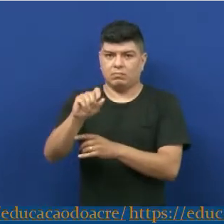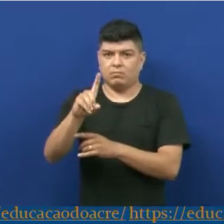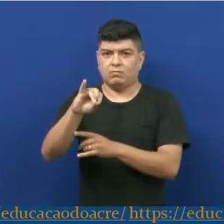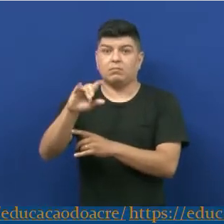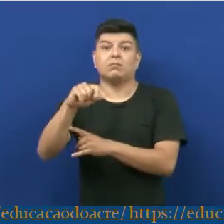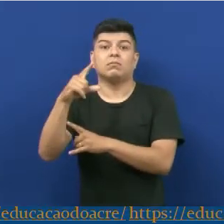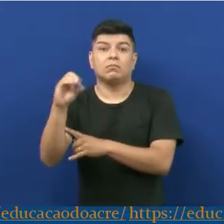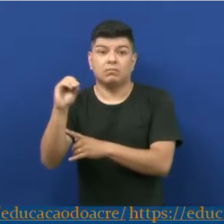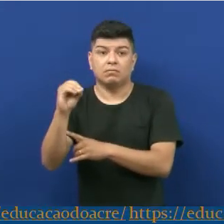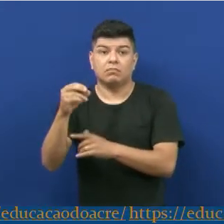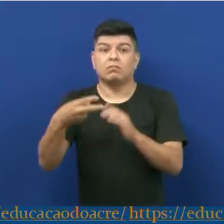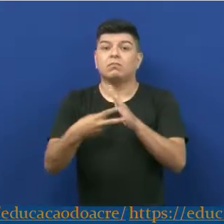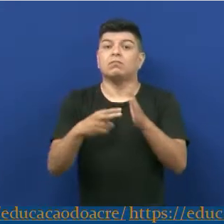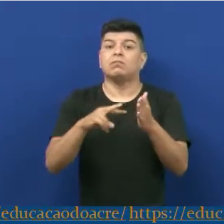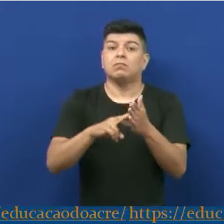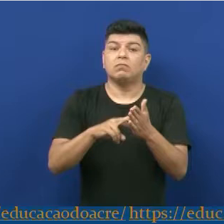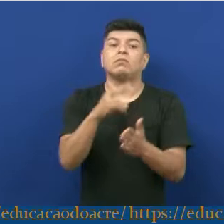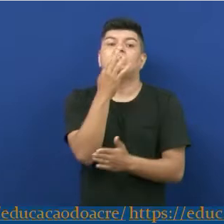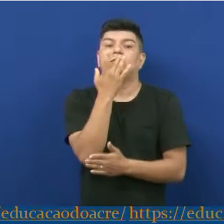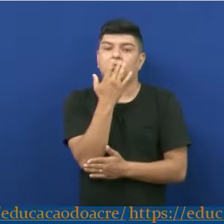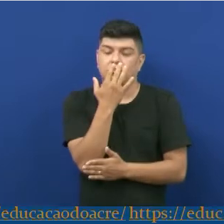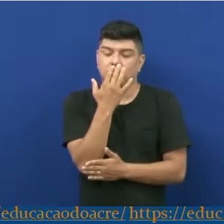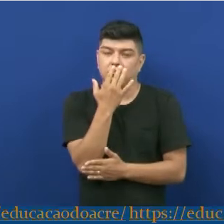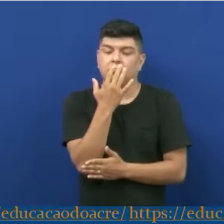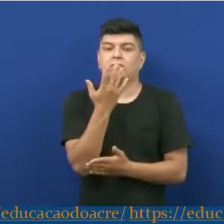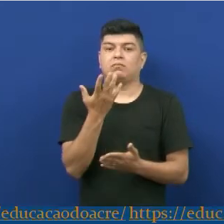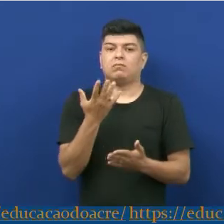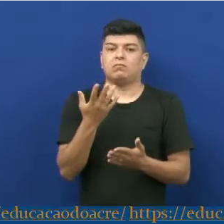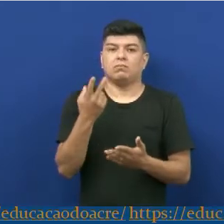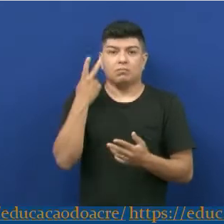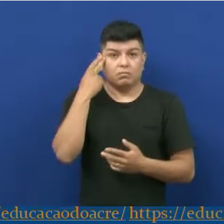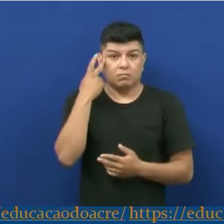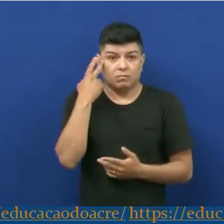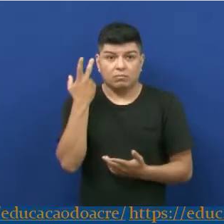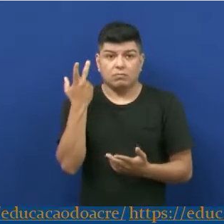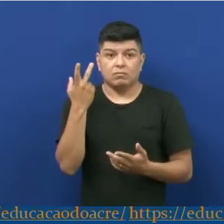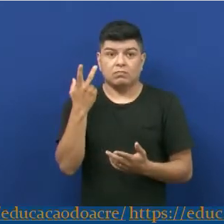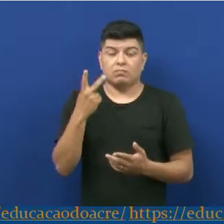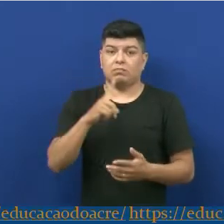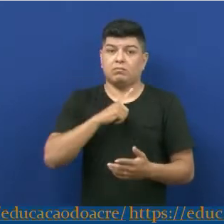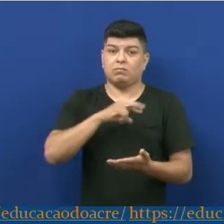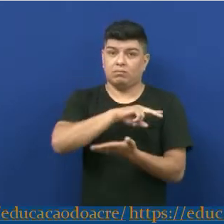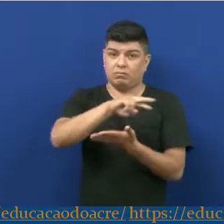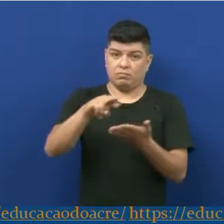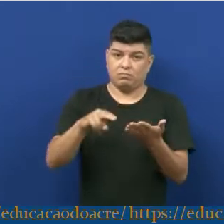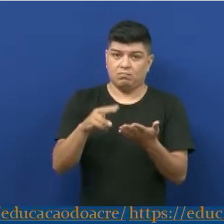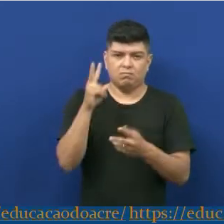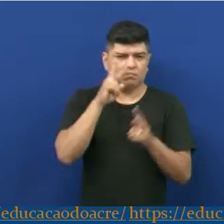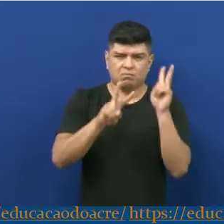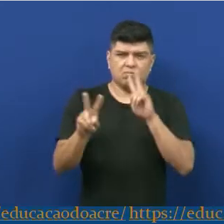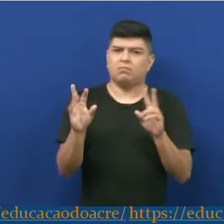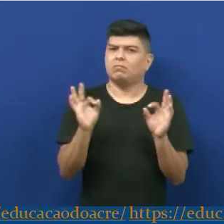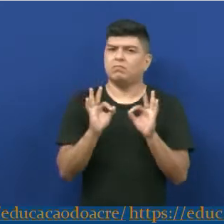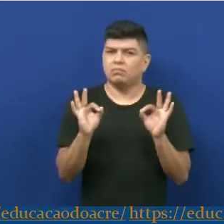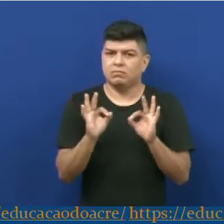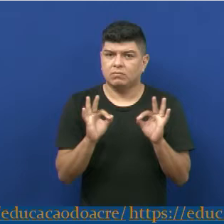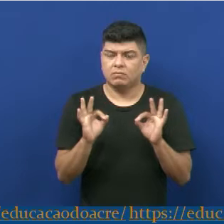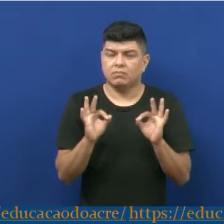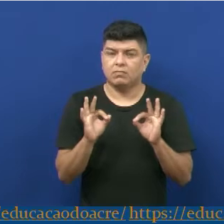ela é traduzida em uma cor. Naturalmente, existem tipos de radiações que não são visíveis aos nossos